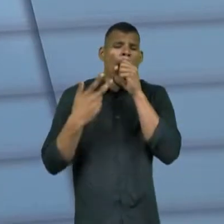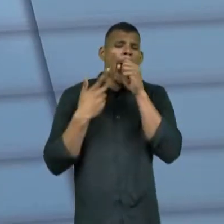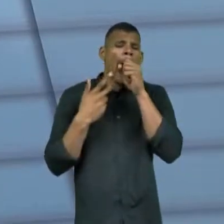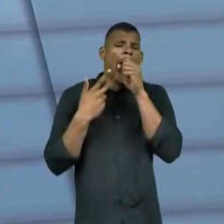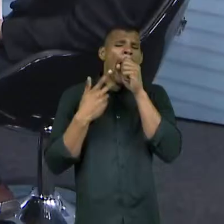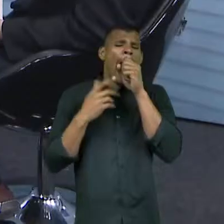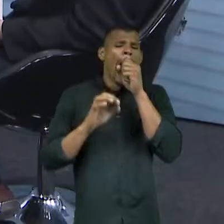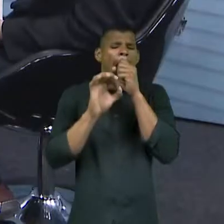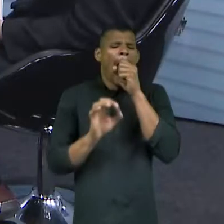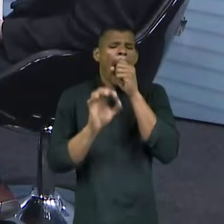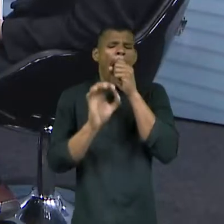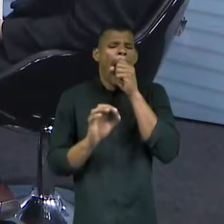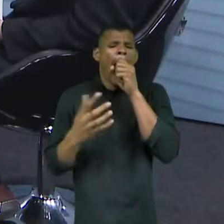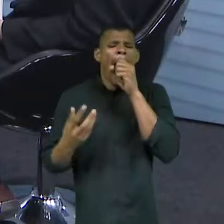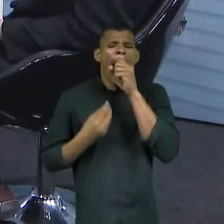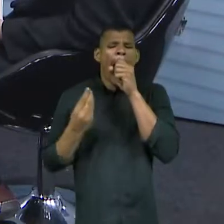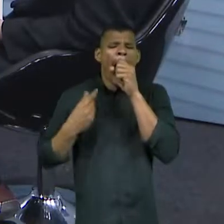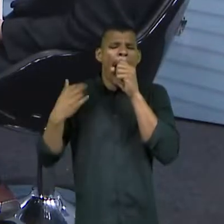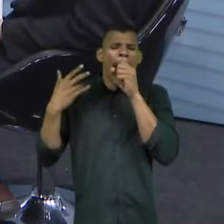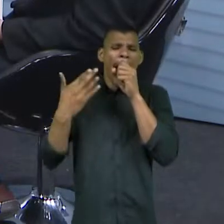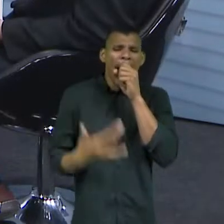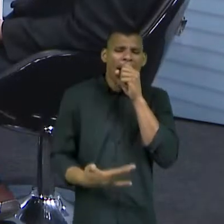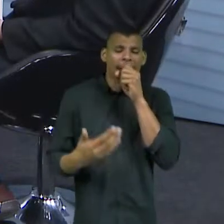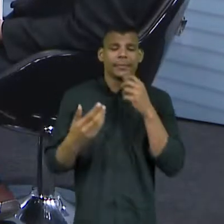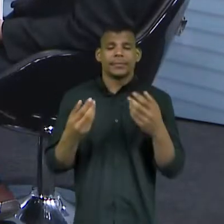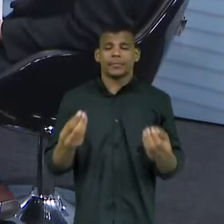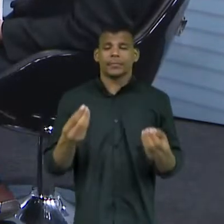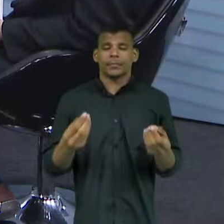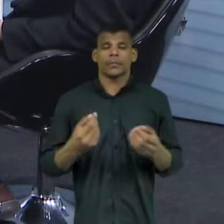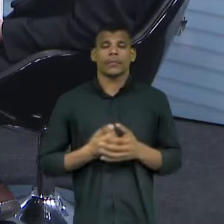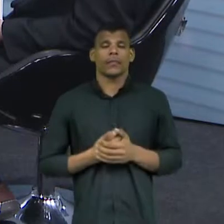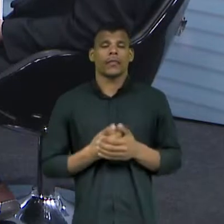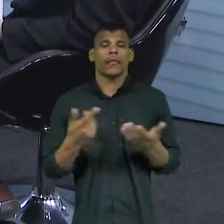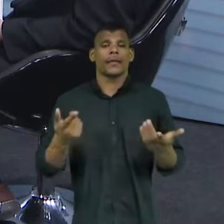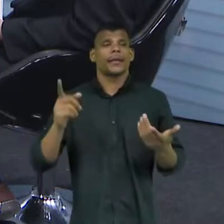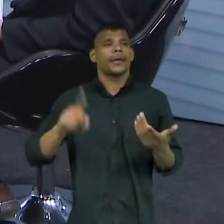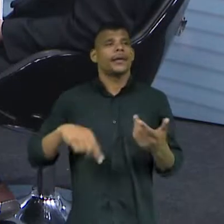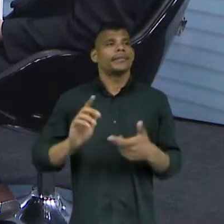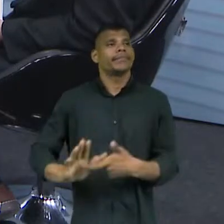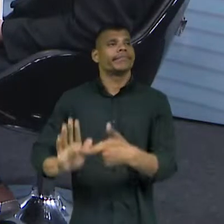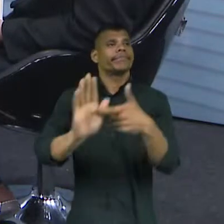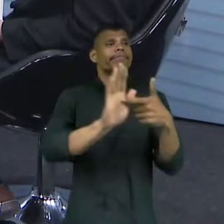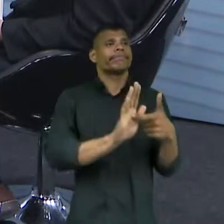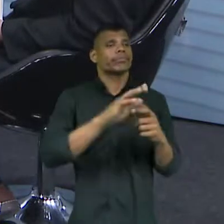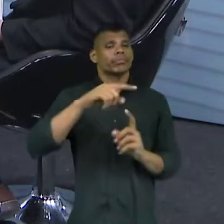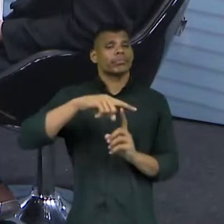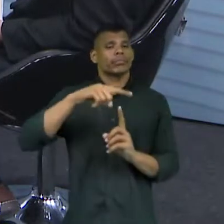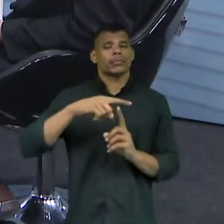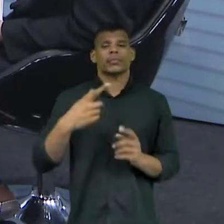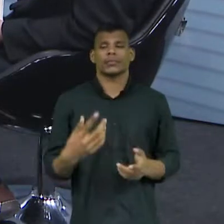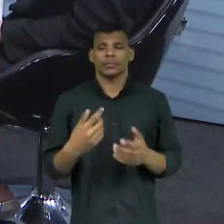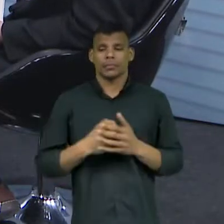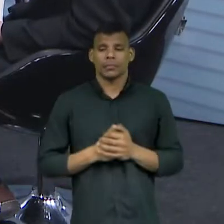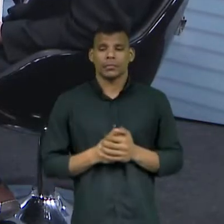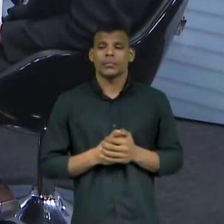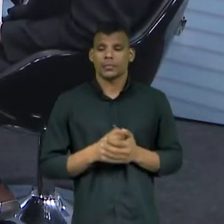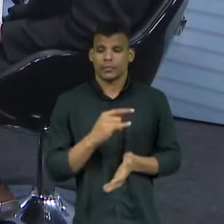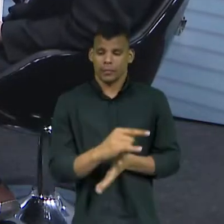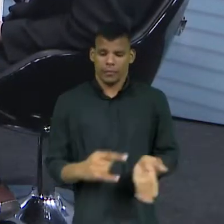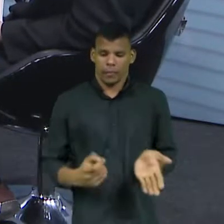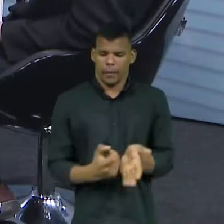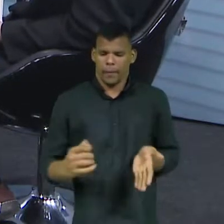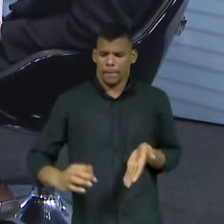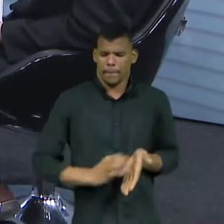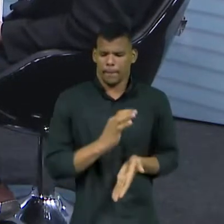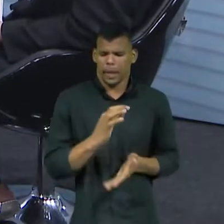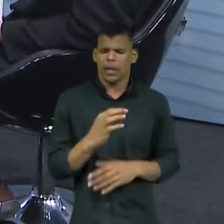preparou ao longo dos últimos anos para ser, digamos assim, um case, né? Muitos contratos estão sendo feitos, protocolos